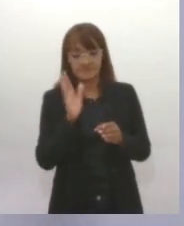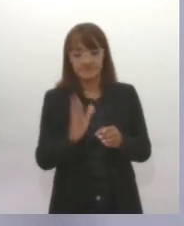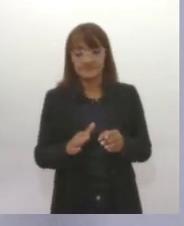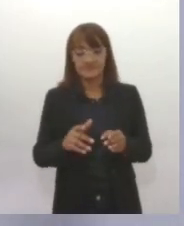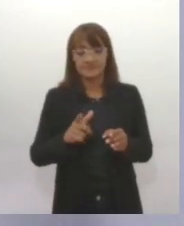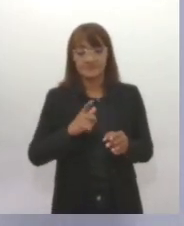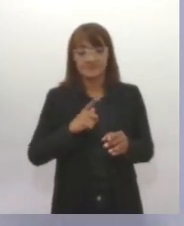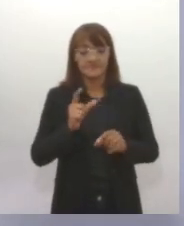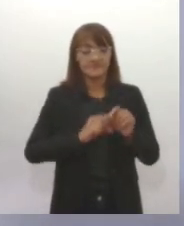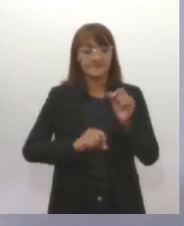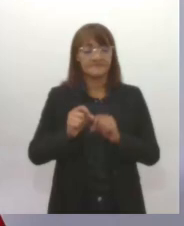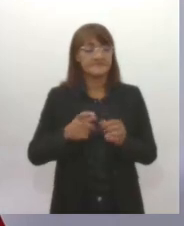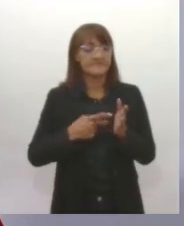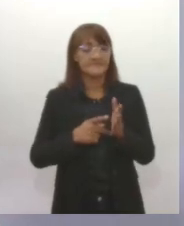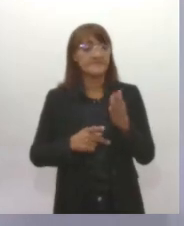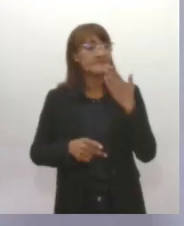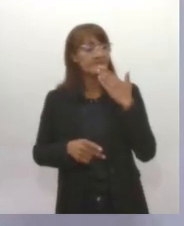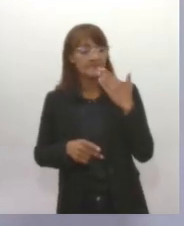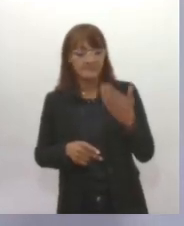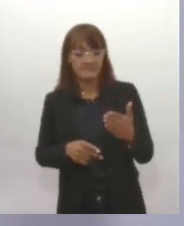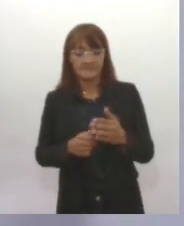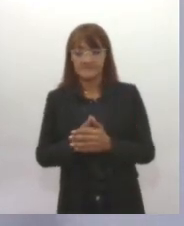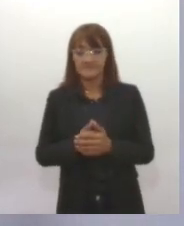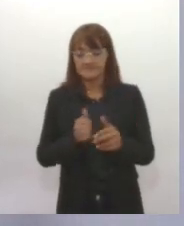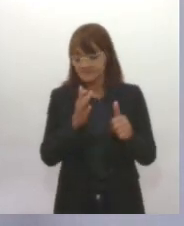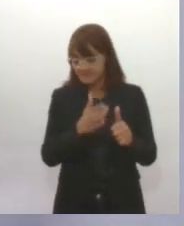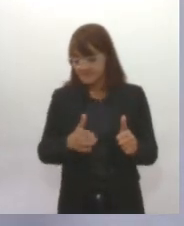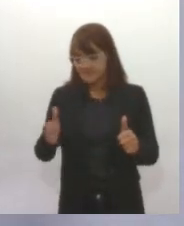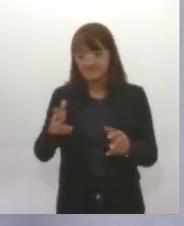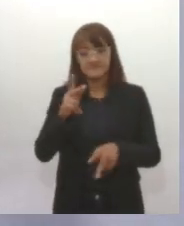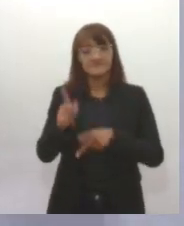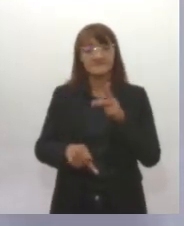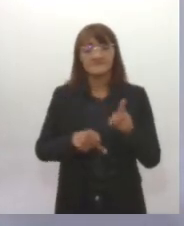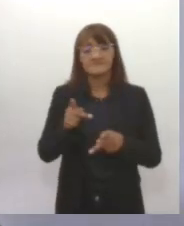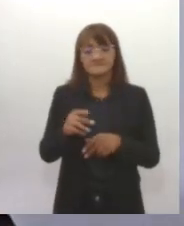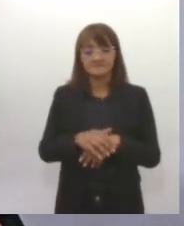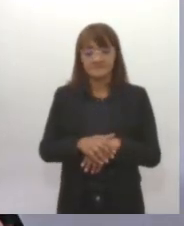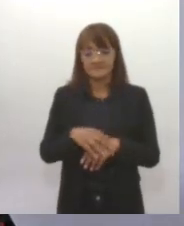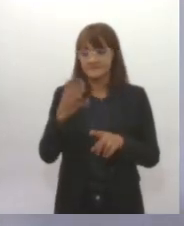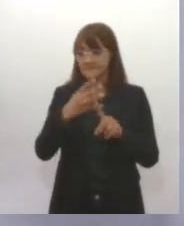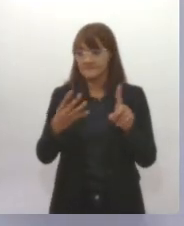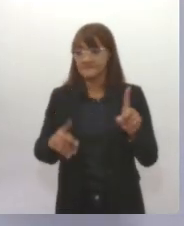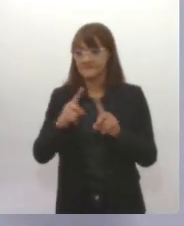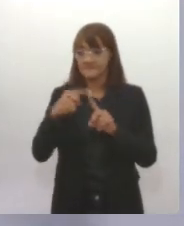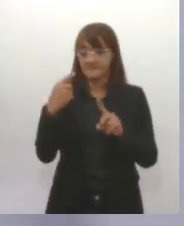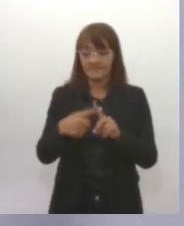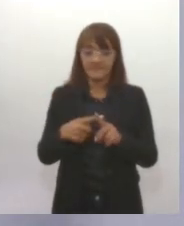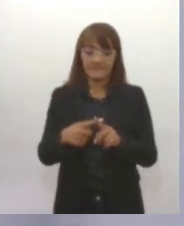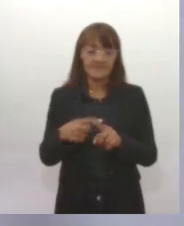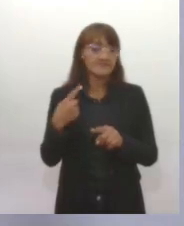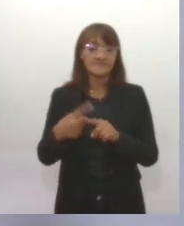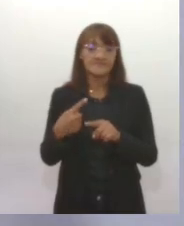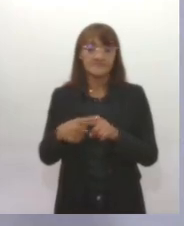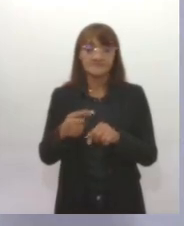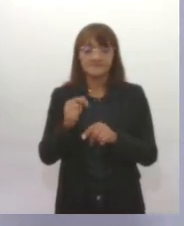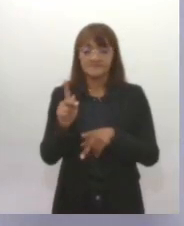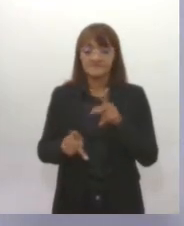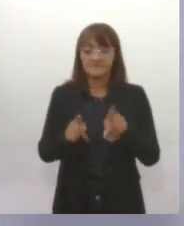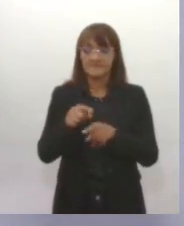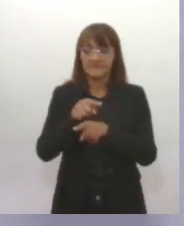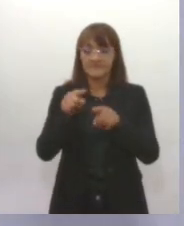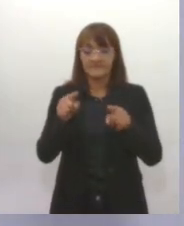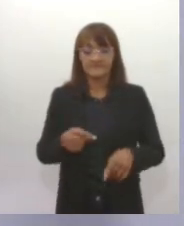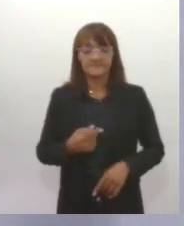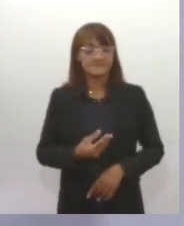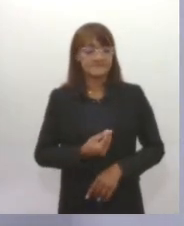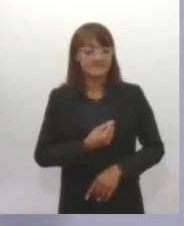solicitações, demandas da população LGBT do campo, porque essa população vive muito